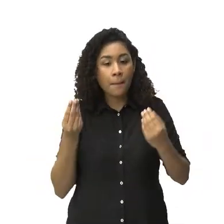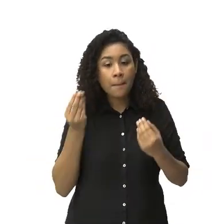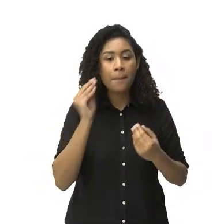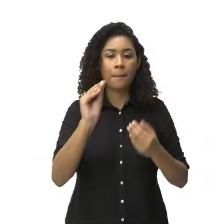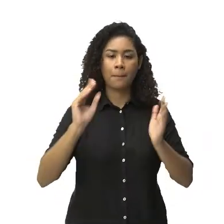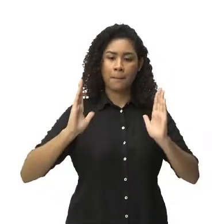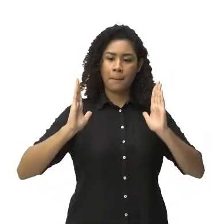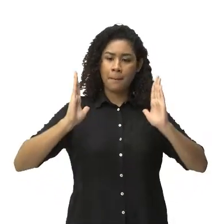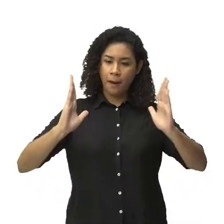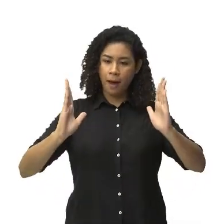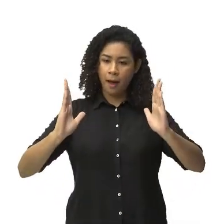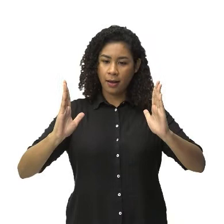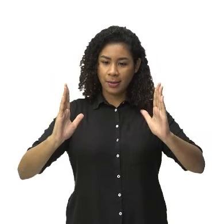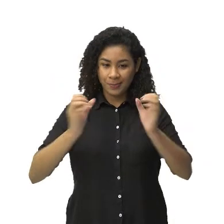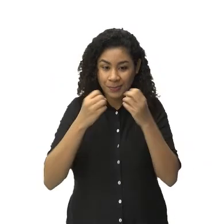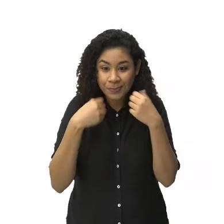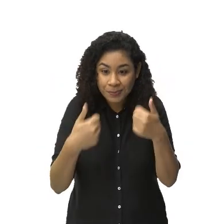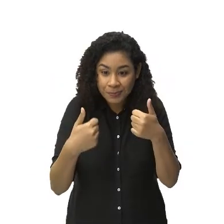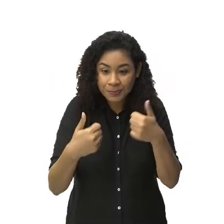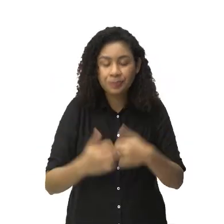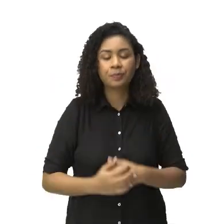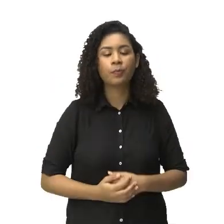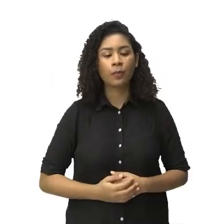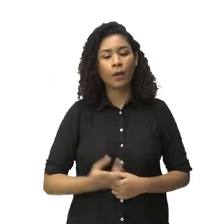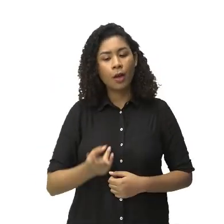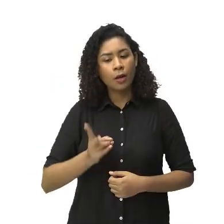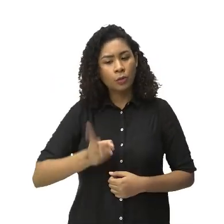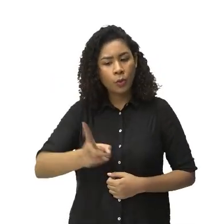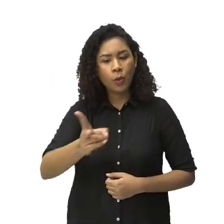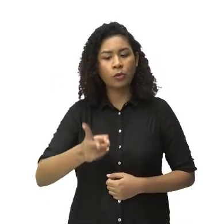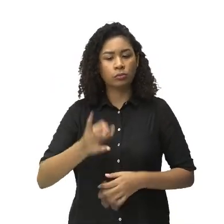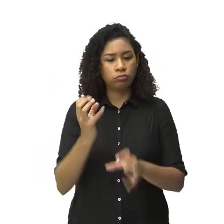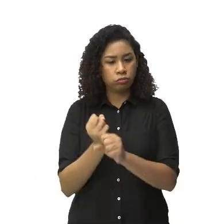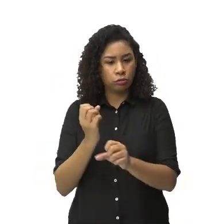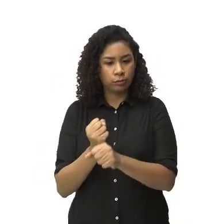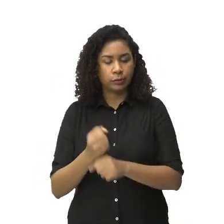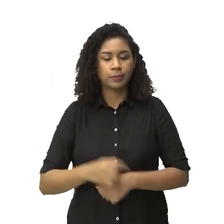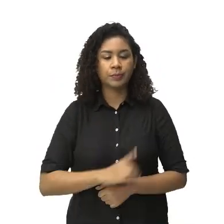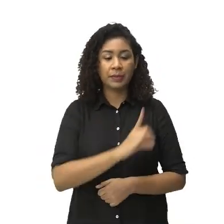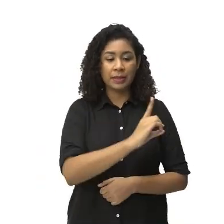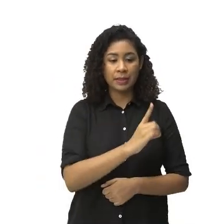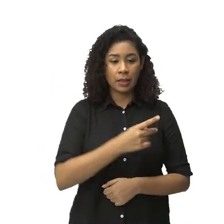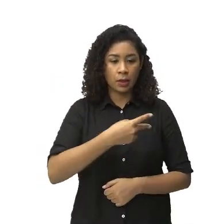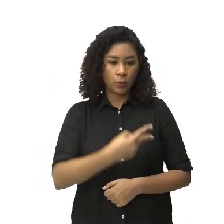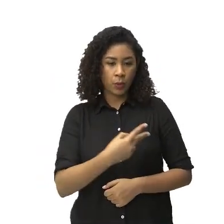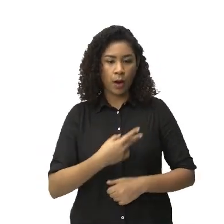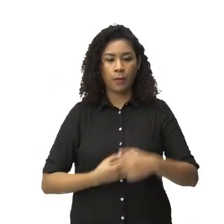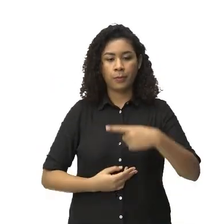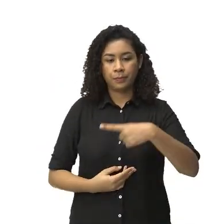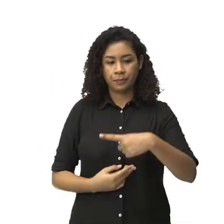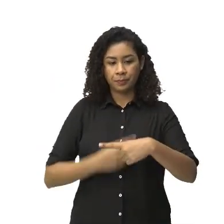Eu tenho 20, né? Menos 24, olha só.